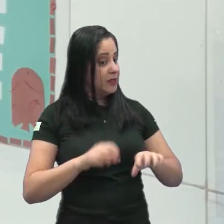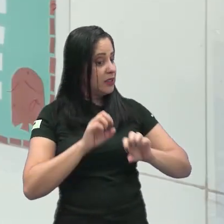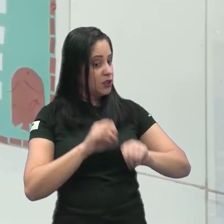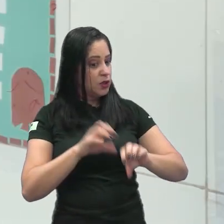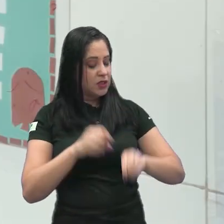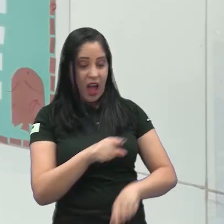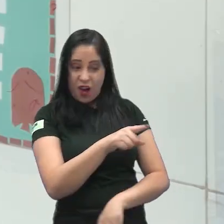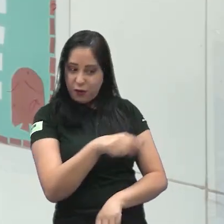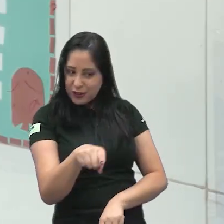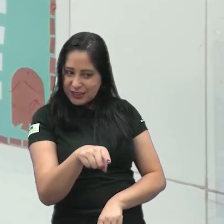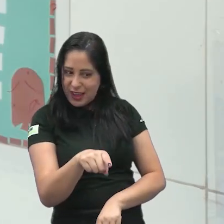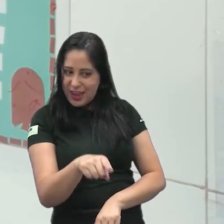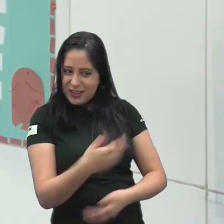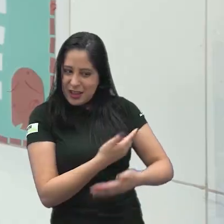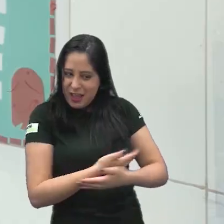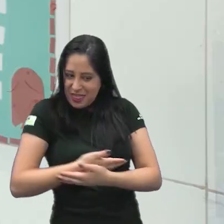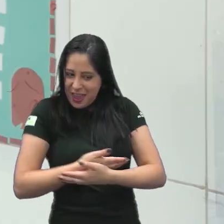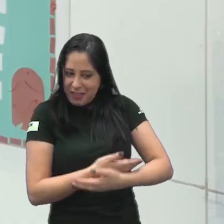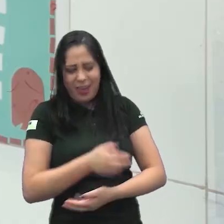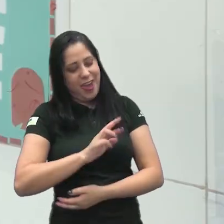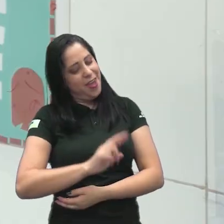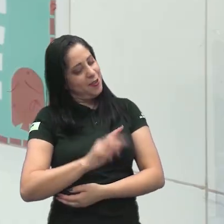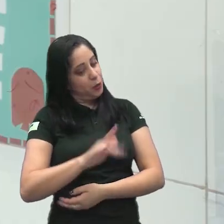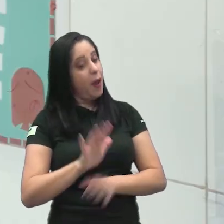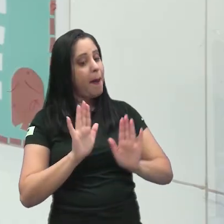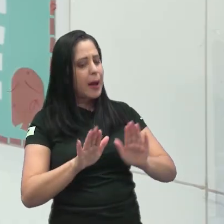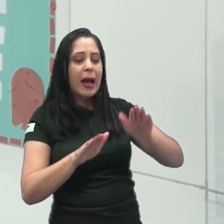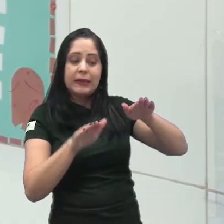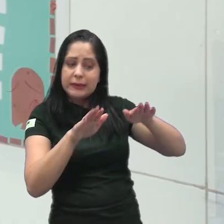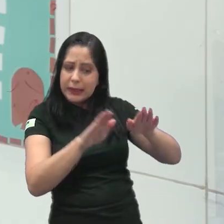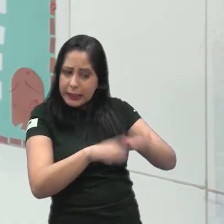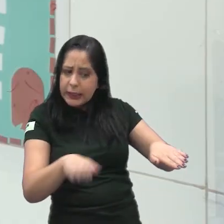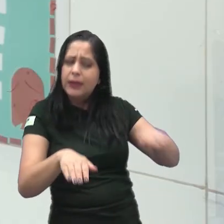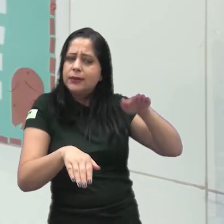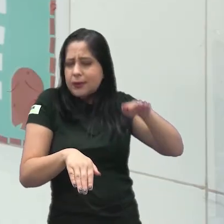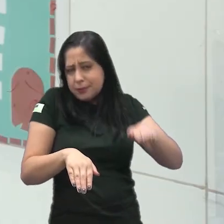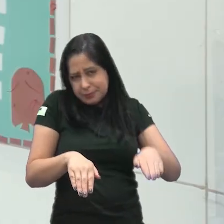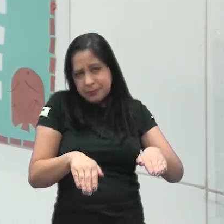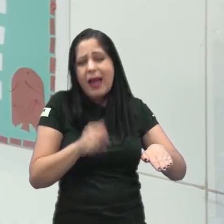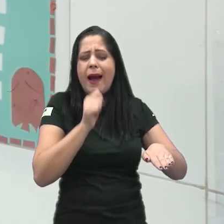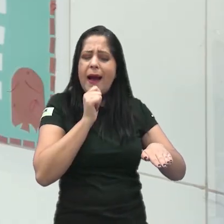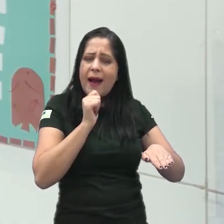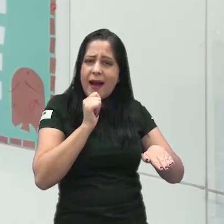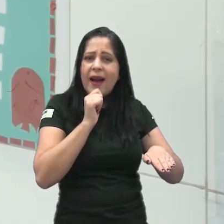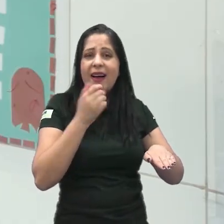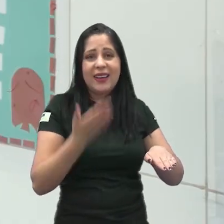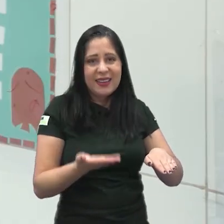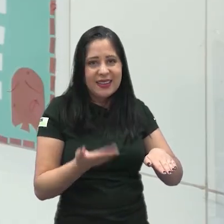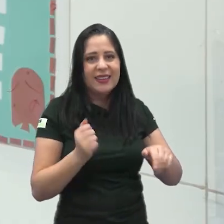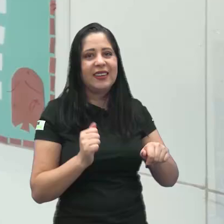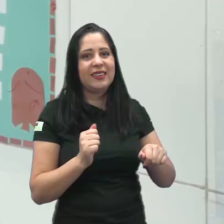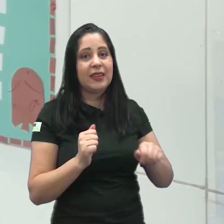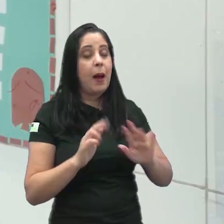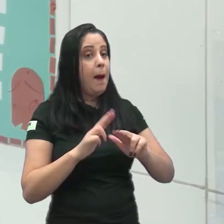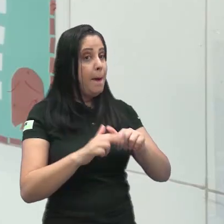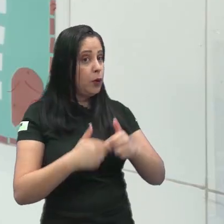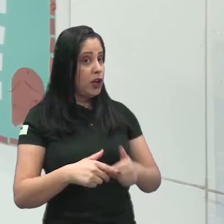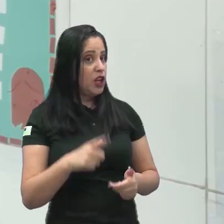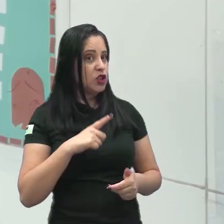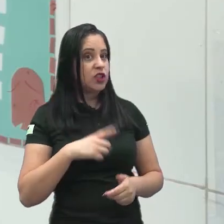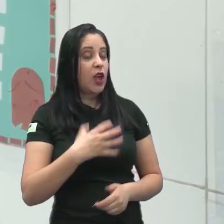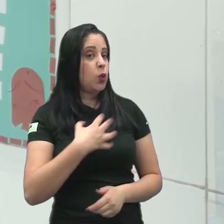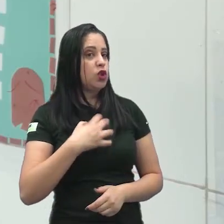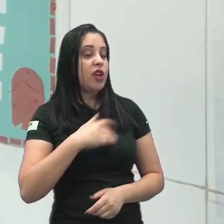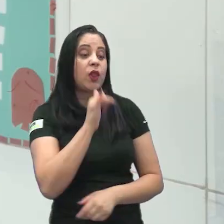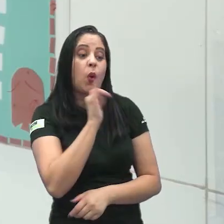mais bebês, eles são crianças bem pequenas. Então, assim, na maneira como a gente fala, na maneira como a gente conta uma